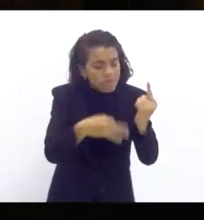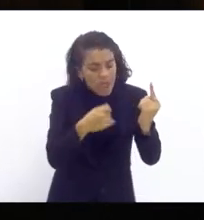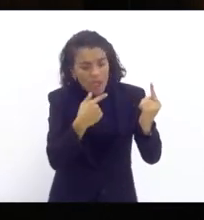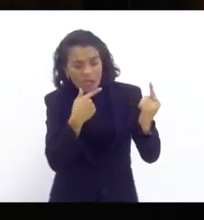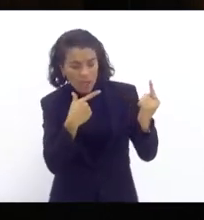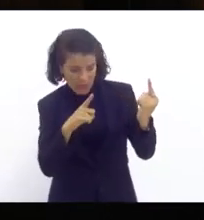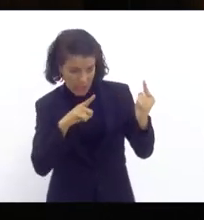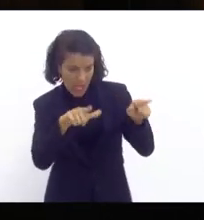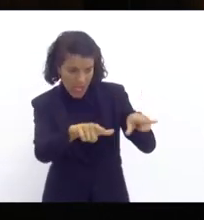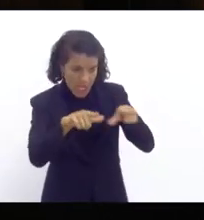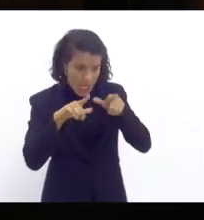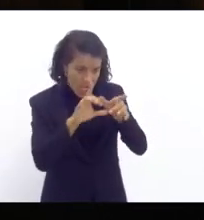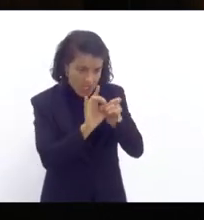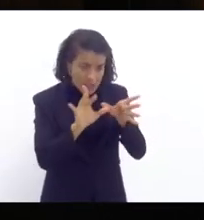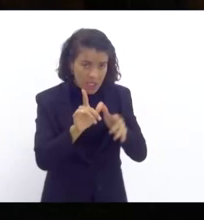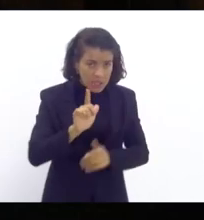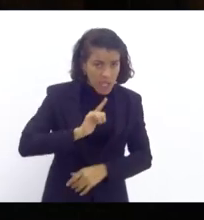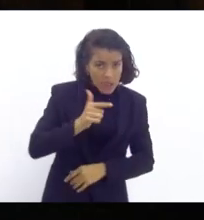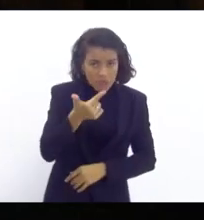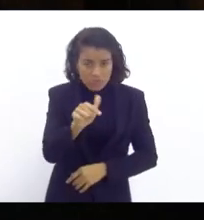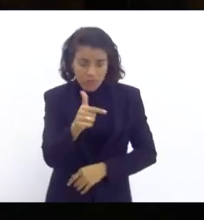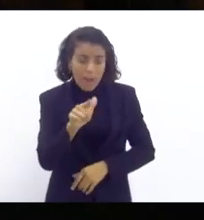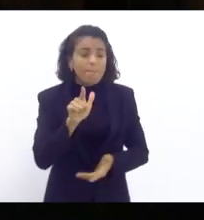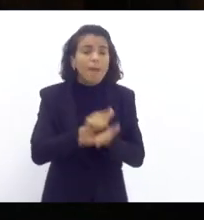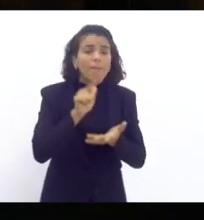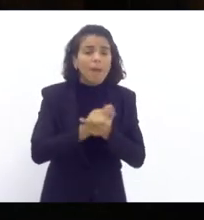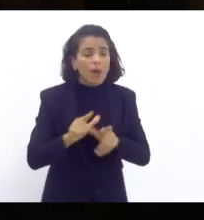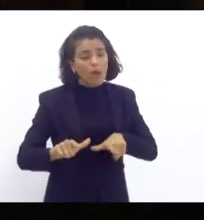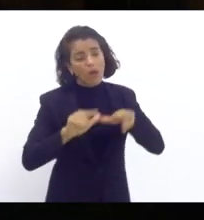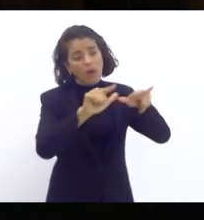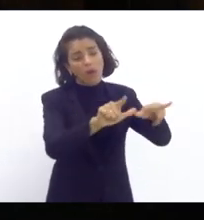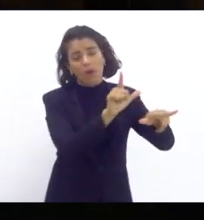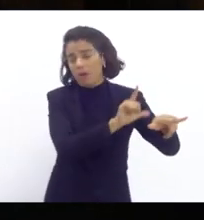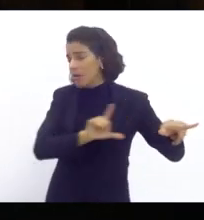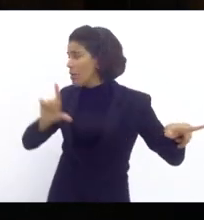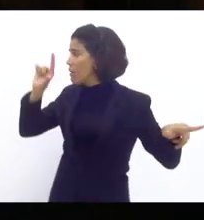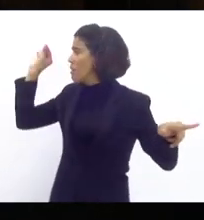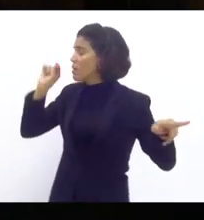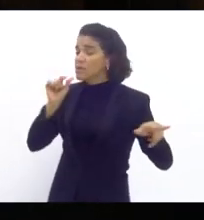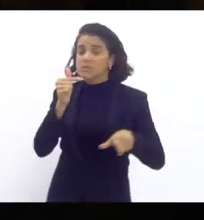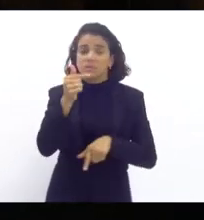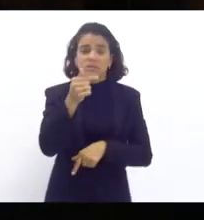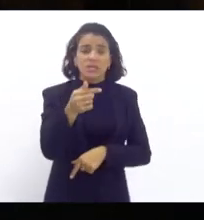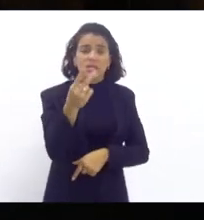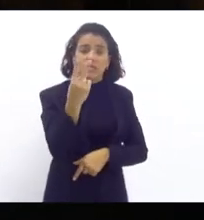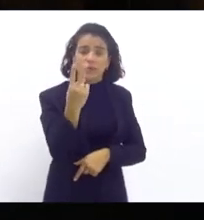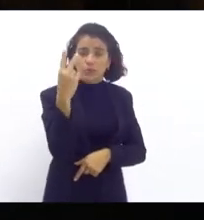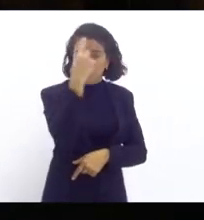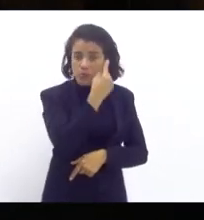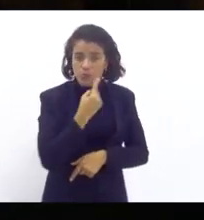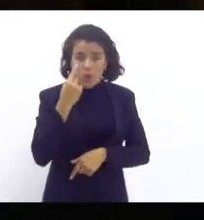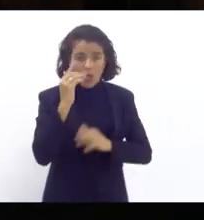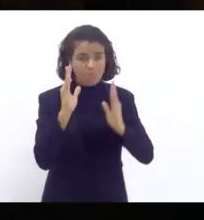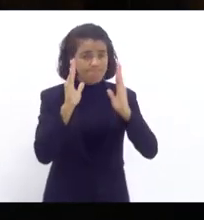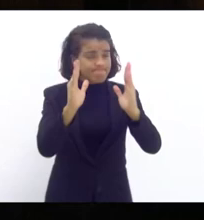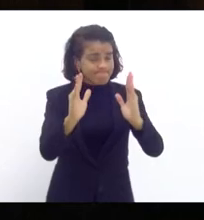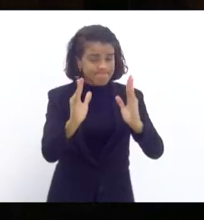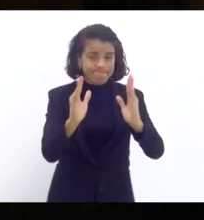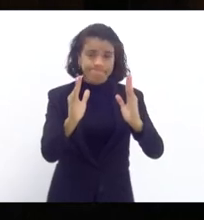tem licença, tem, não tem, deixa o papel, vai embora para casa, dá 72 horas,